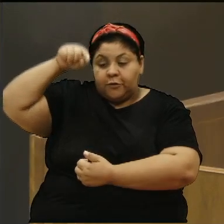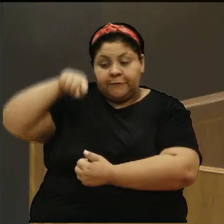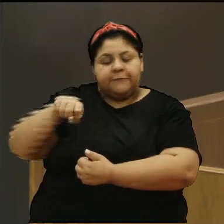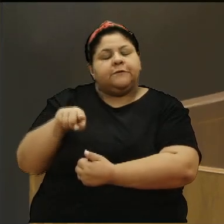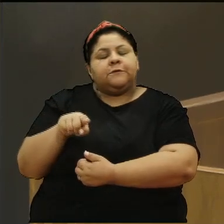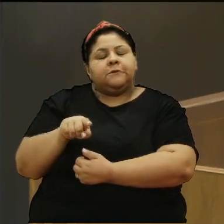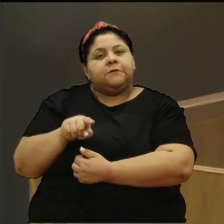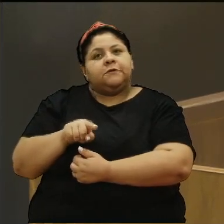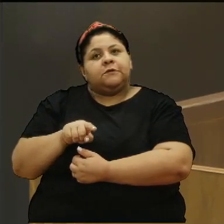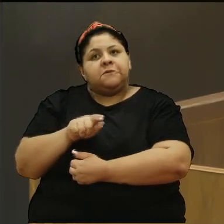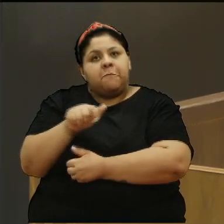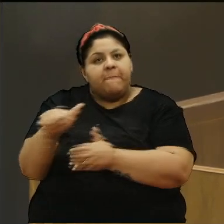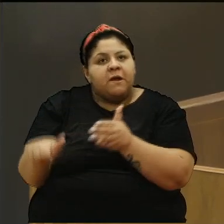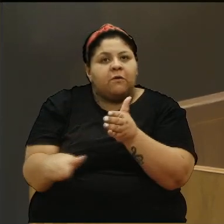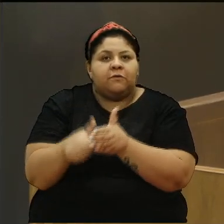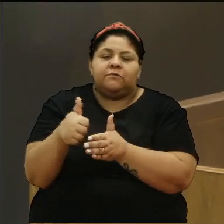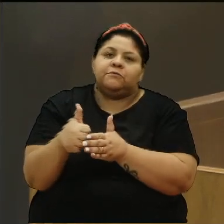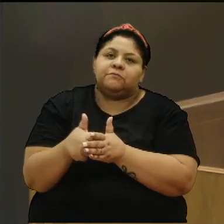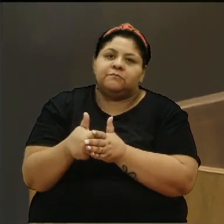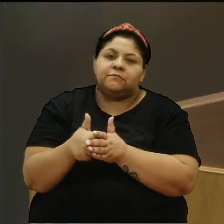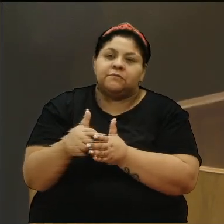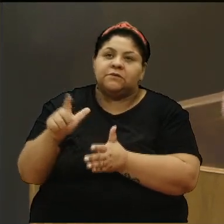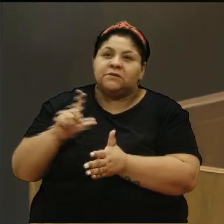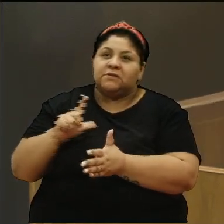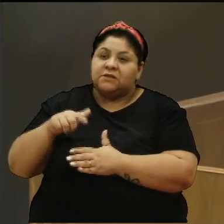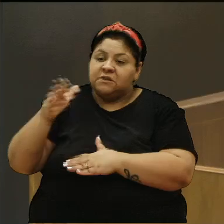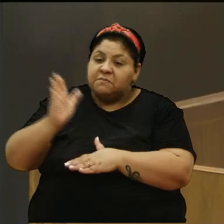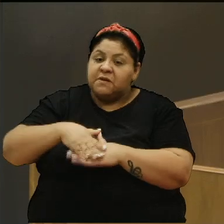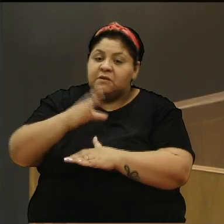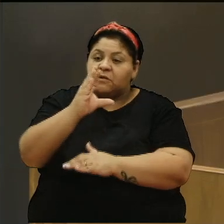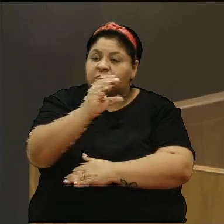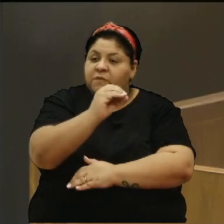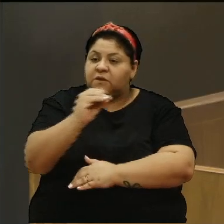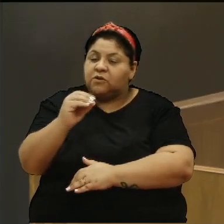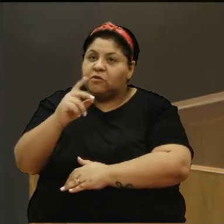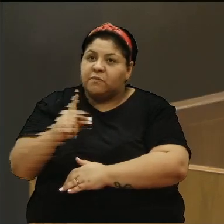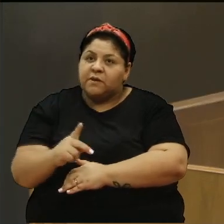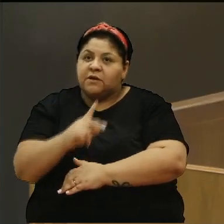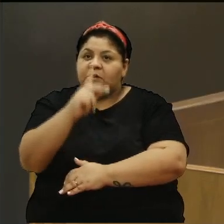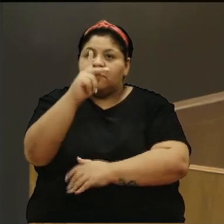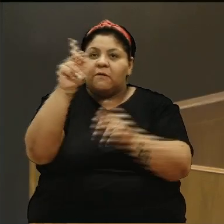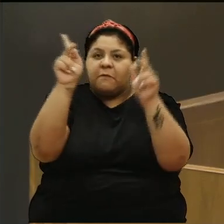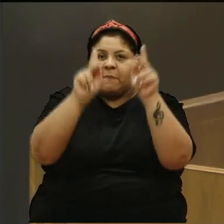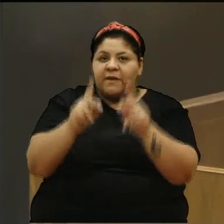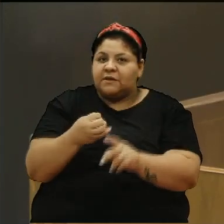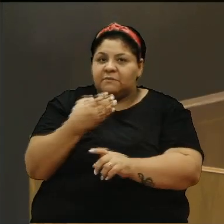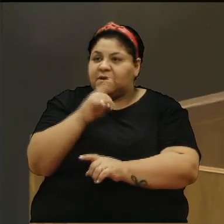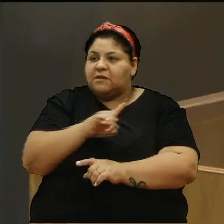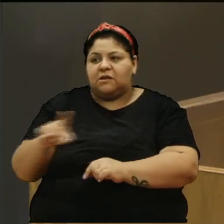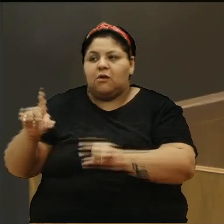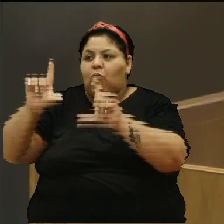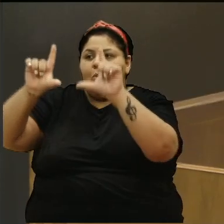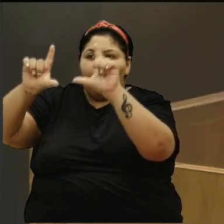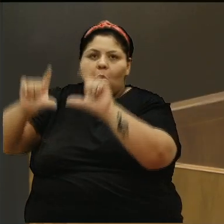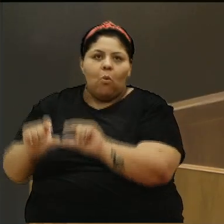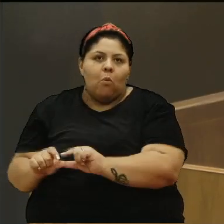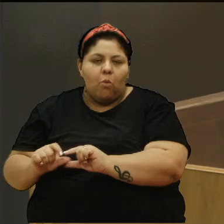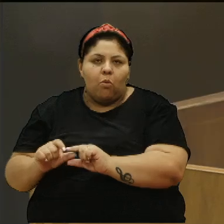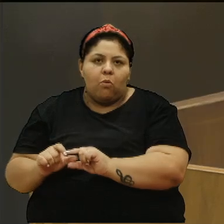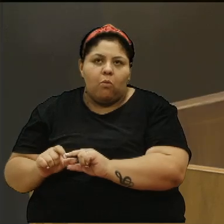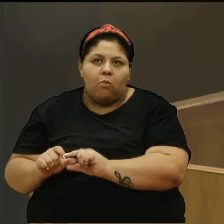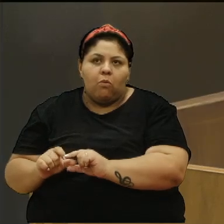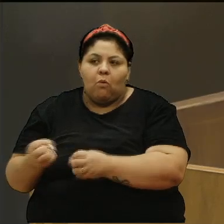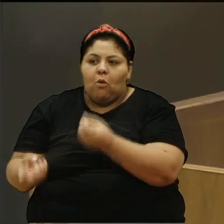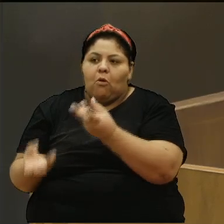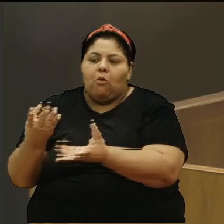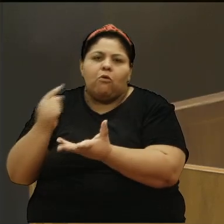seja melhorado, para que existam mais cooperativas Paz e Bem e não menos, não existir de vamos queimar